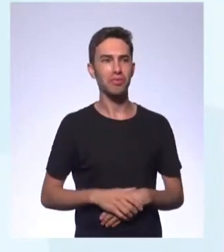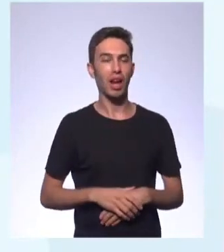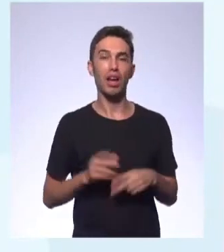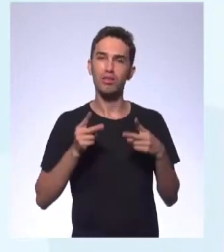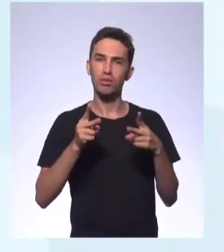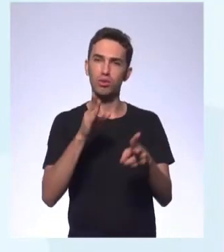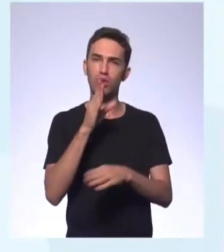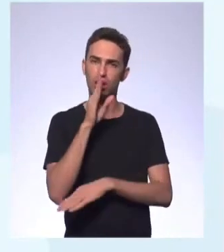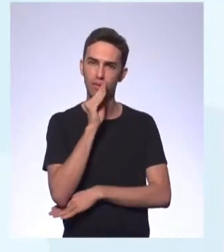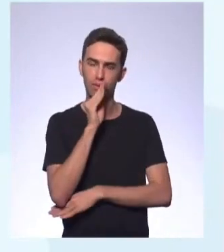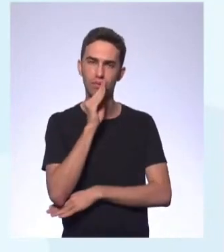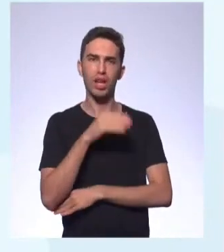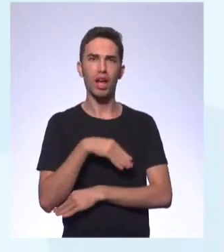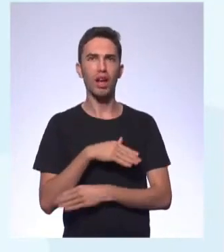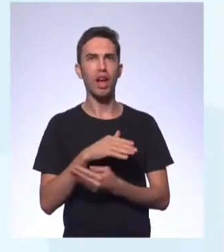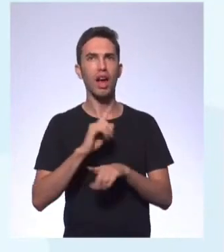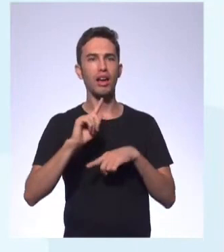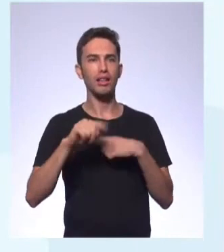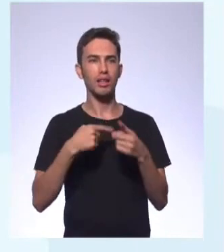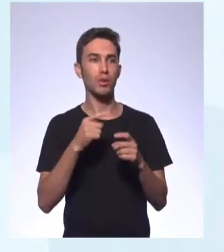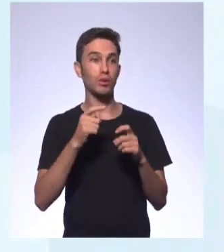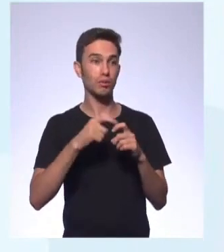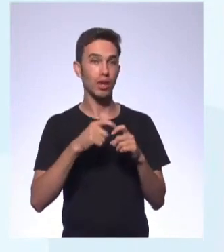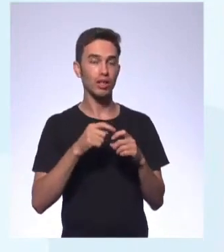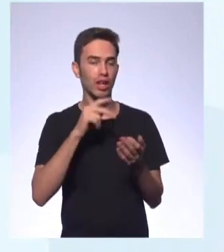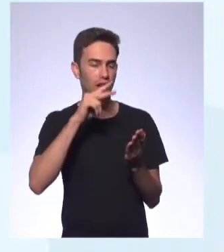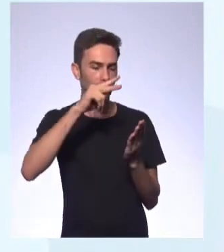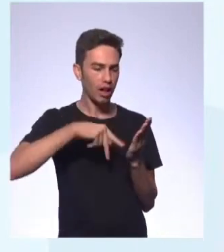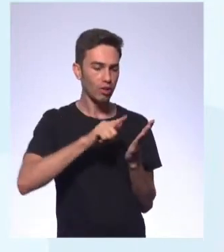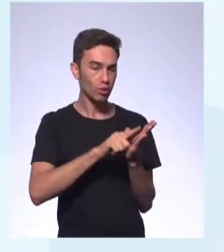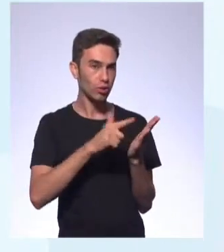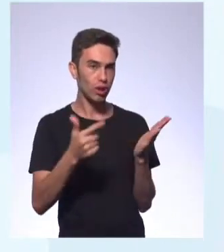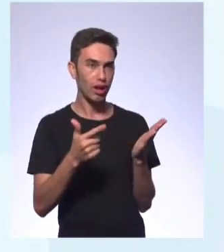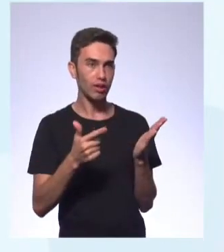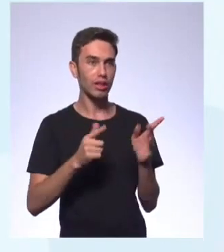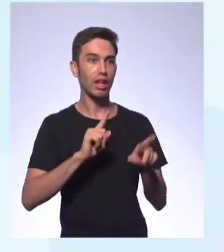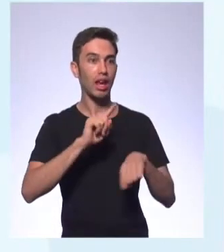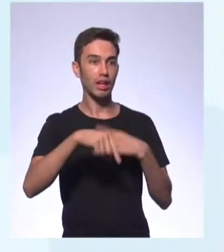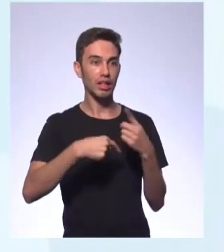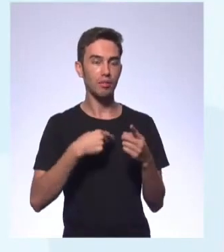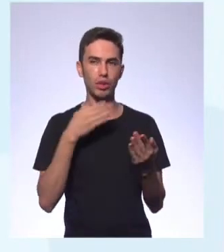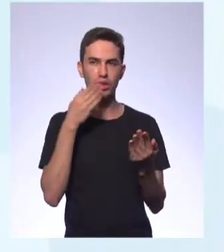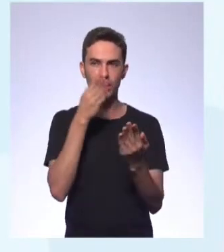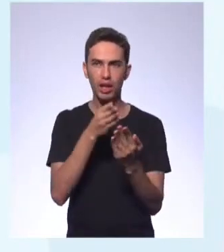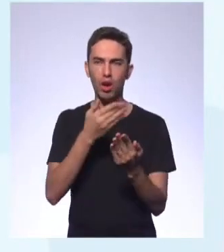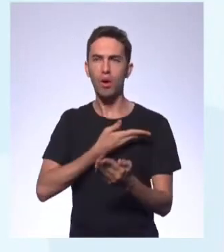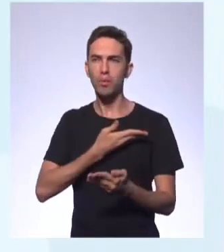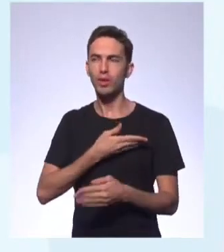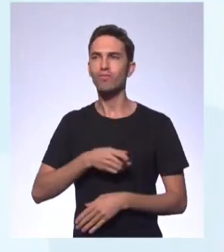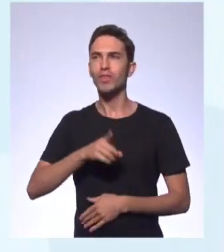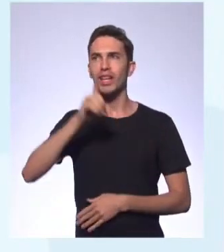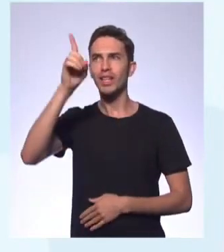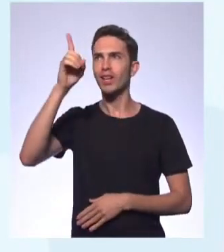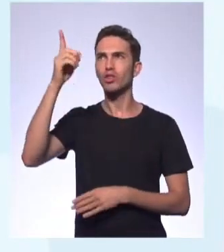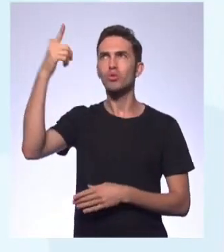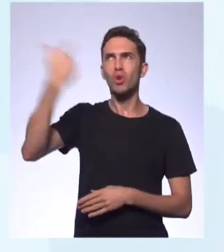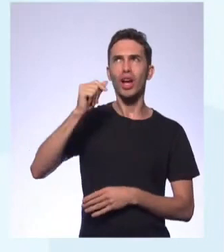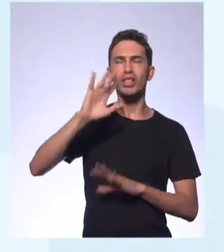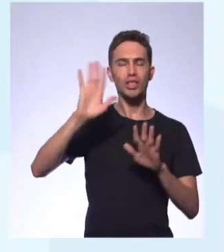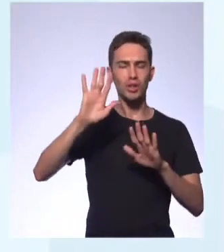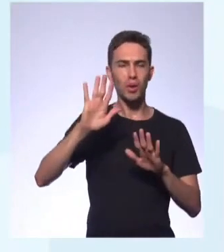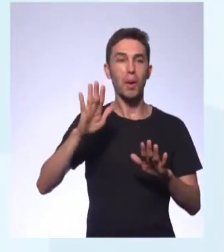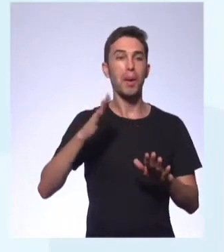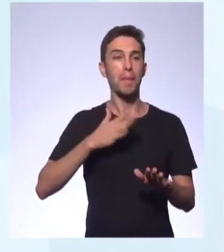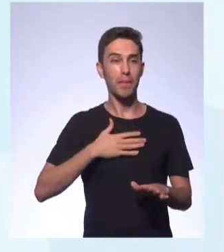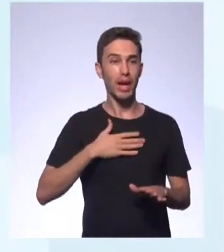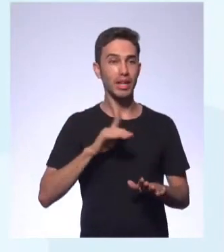Continuaram calados alguns instantes, e o Degardo leu ainda um jornal e, dirigindo-se ao amigo, disse: Deus não me castigue, mas